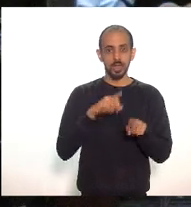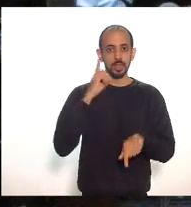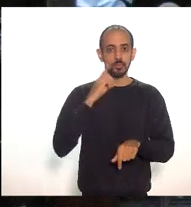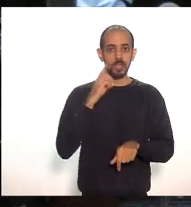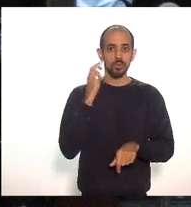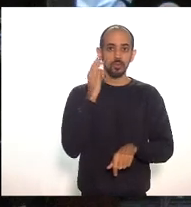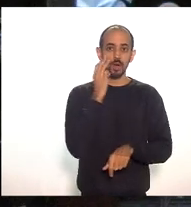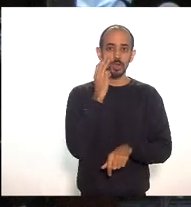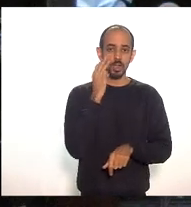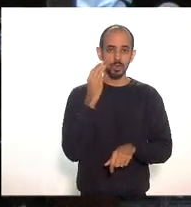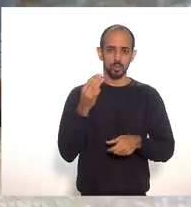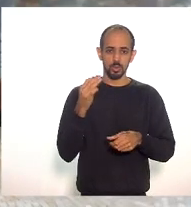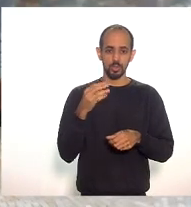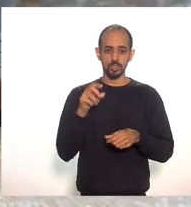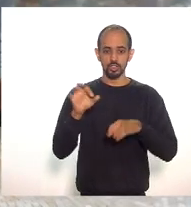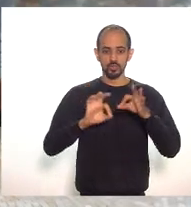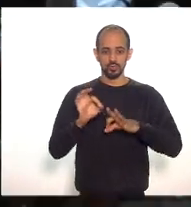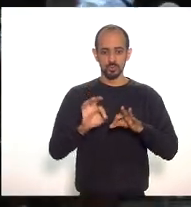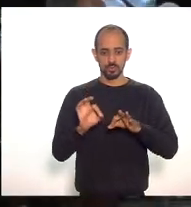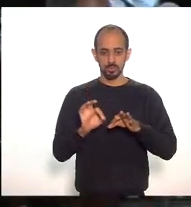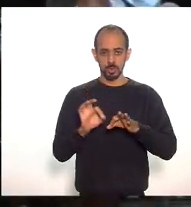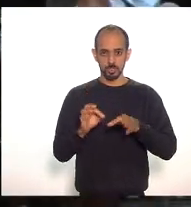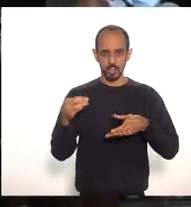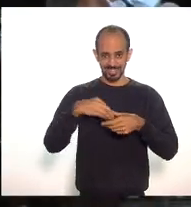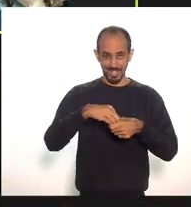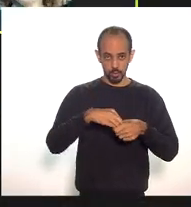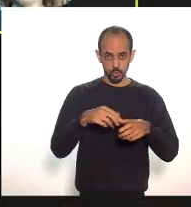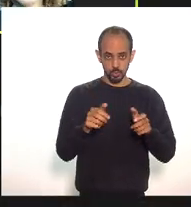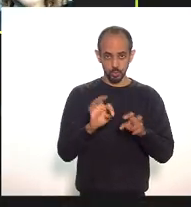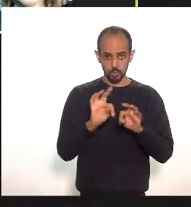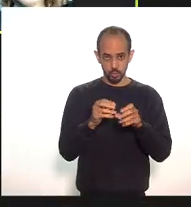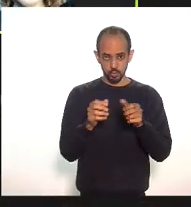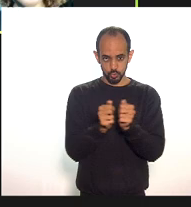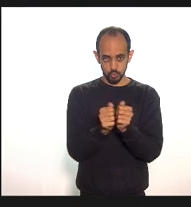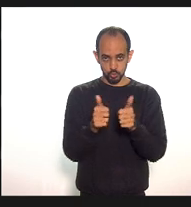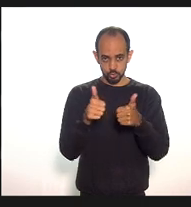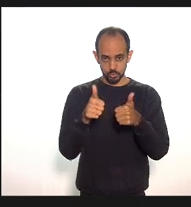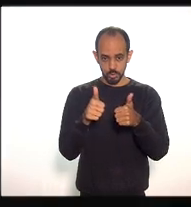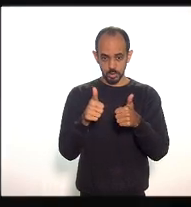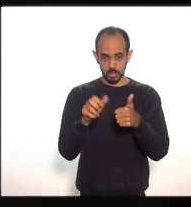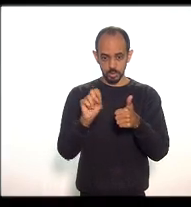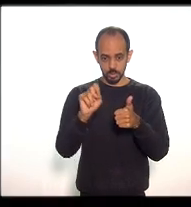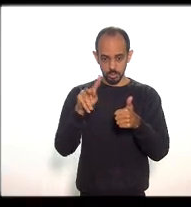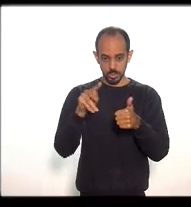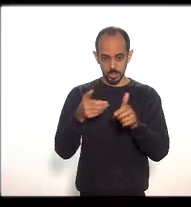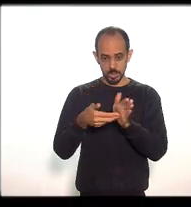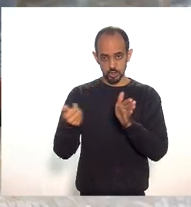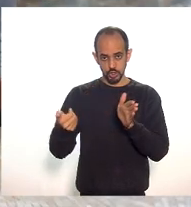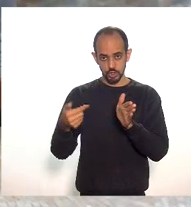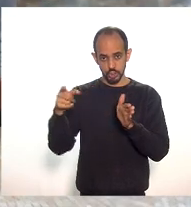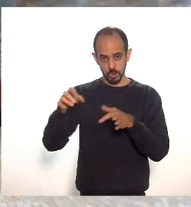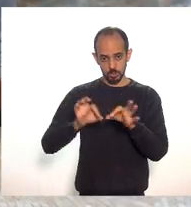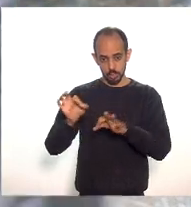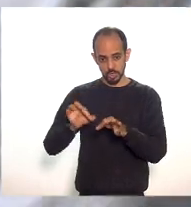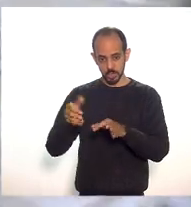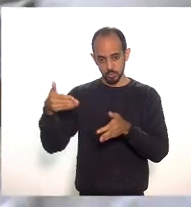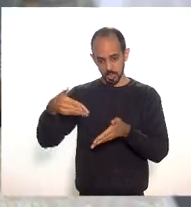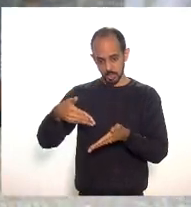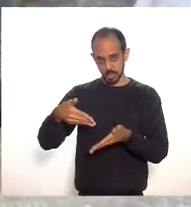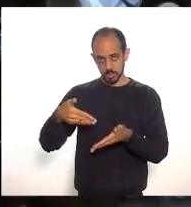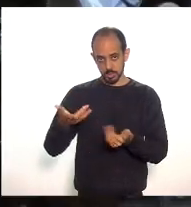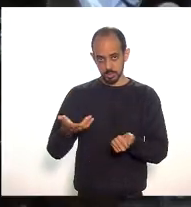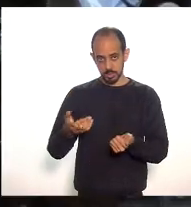lá naquele projeto efeito Presidente perfeito ok ok ok que tira esse da Consultoria